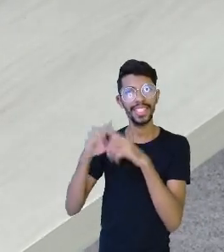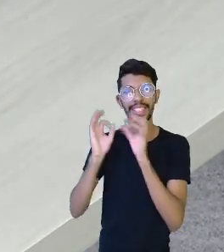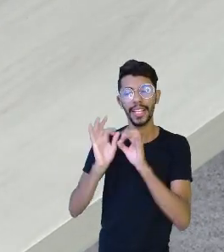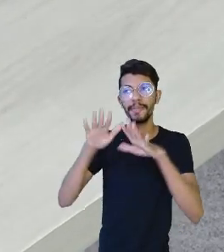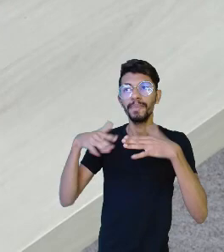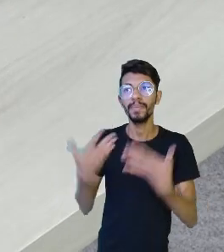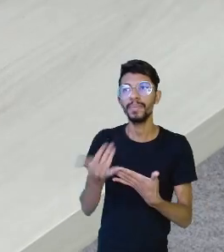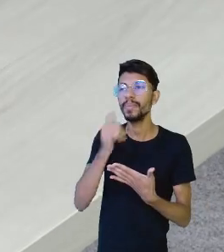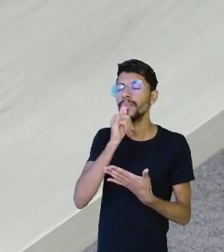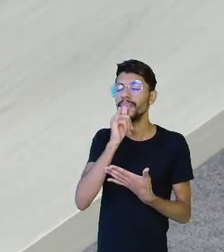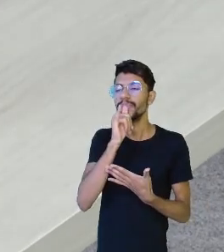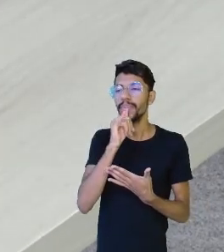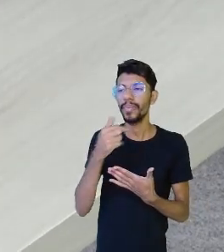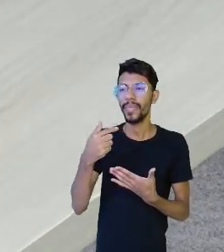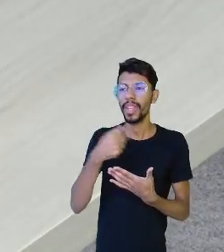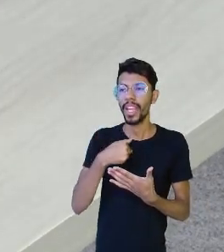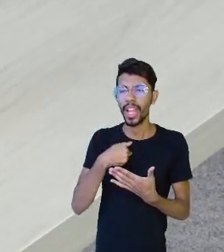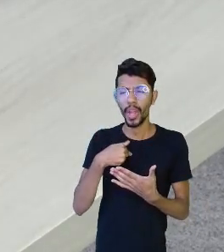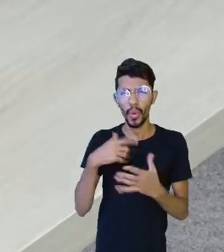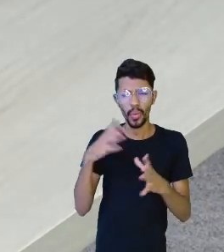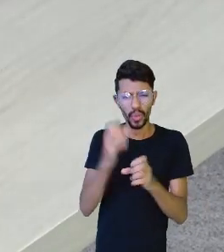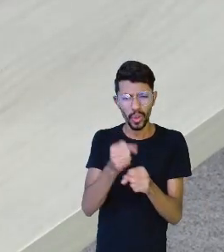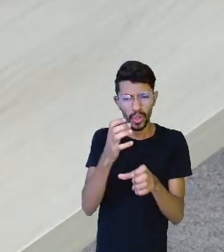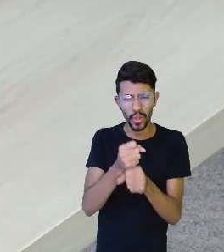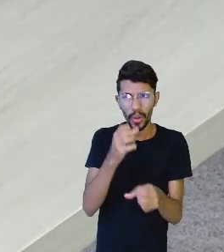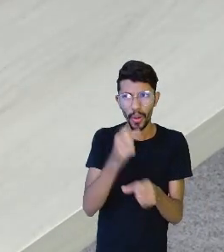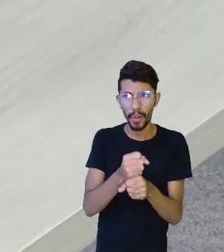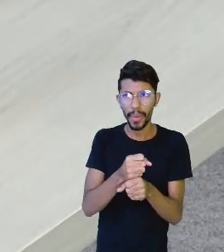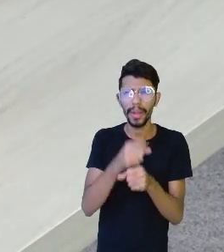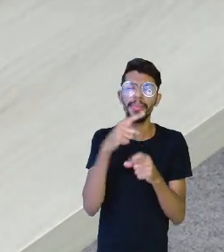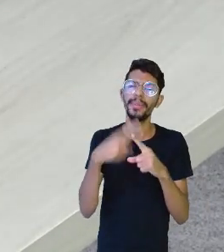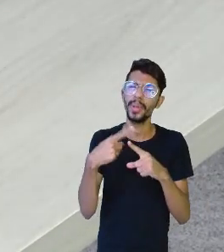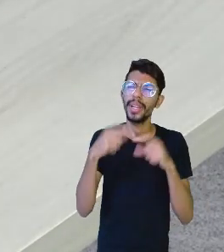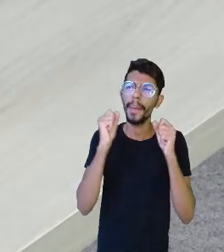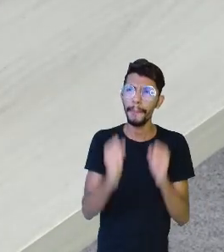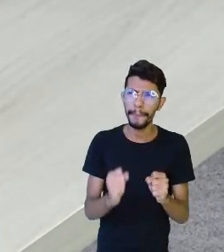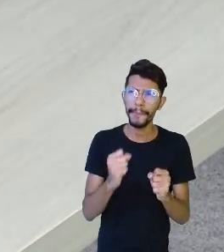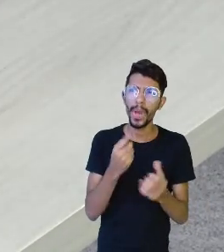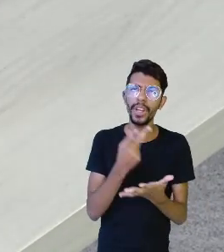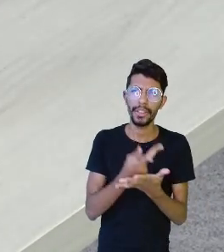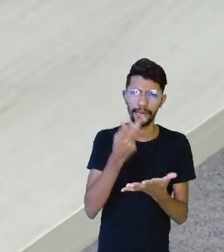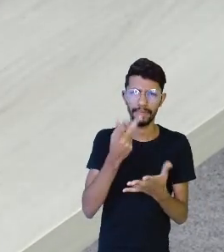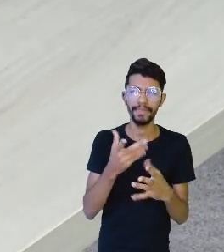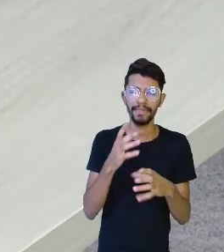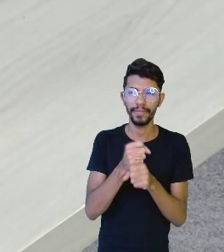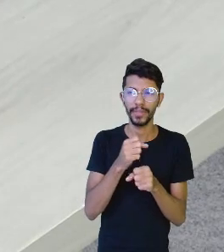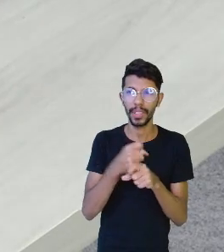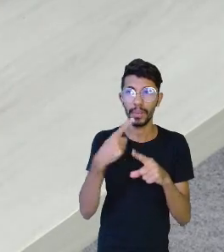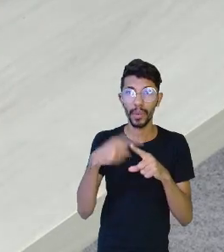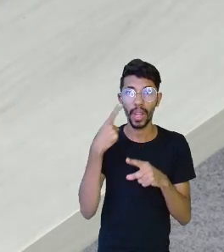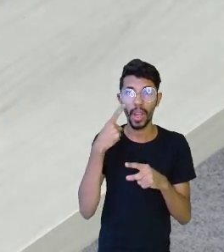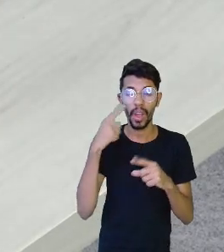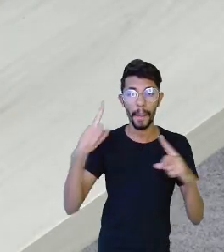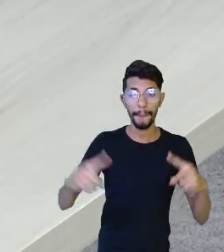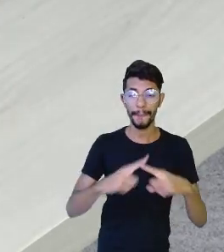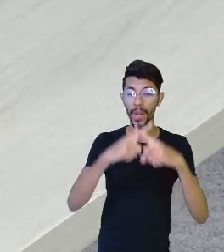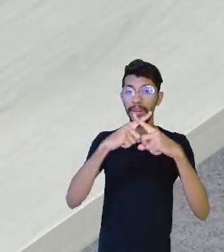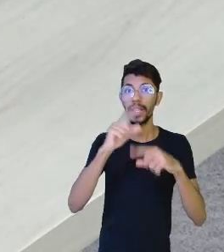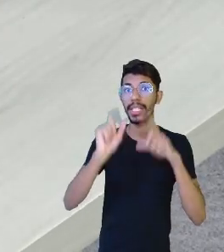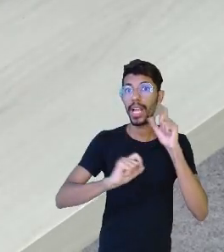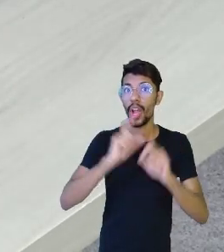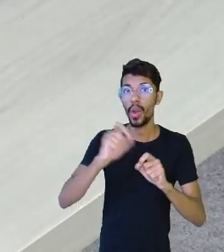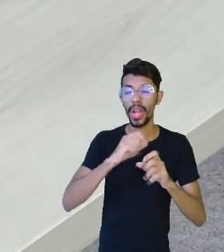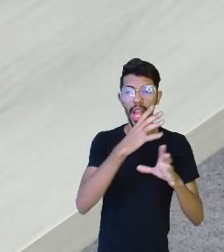Então, em vez de eu somar, porque pode ser, porque a multiplicação é a soma